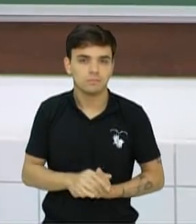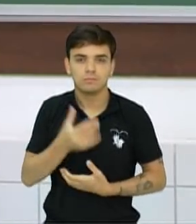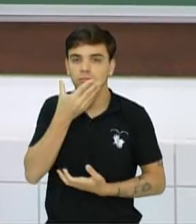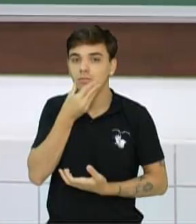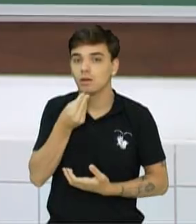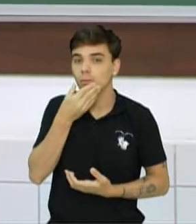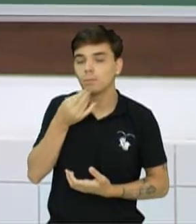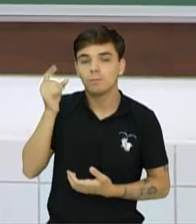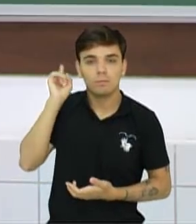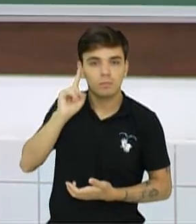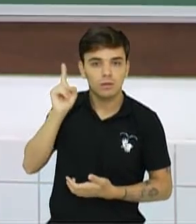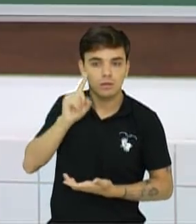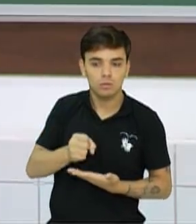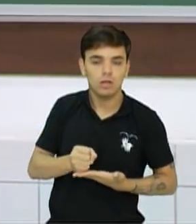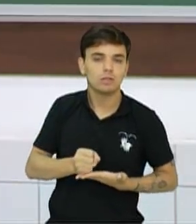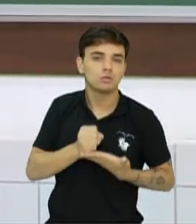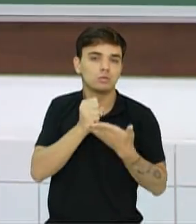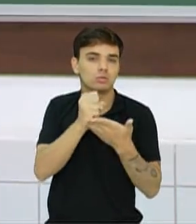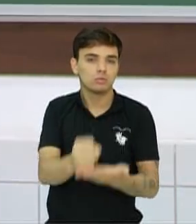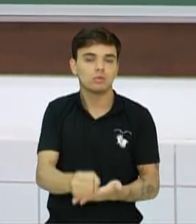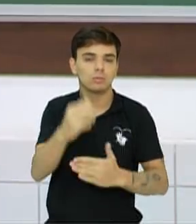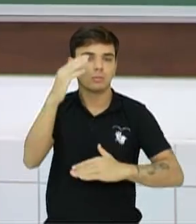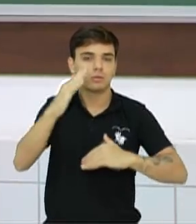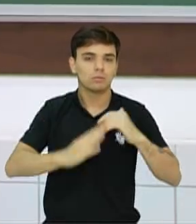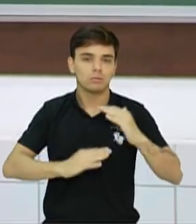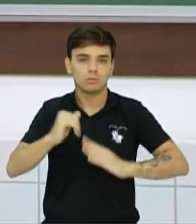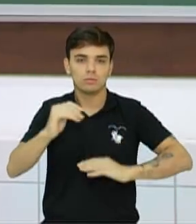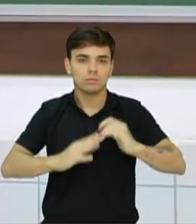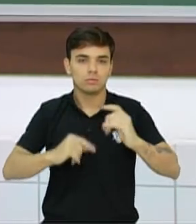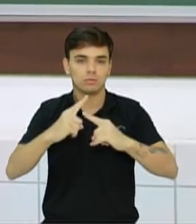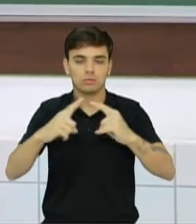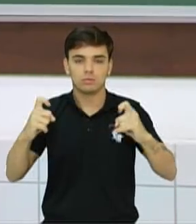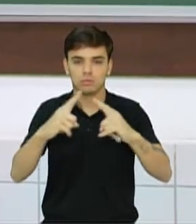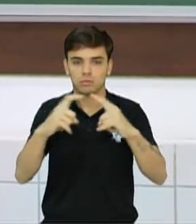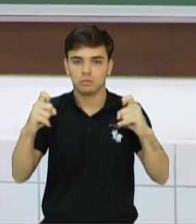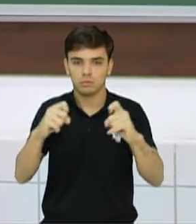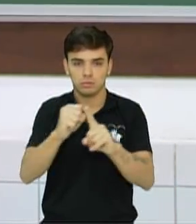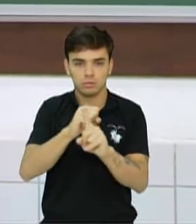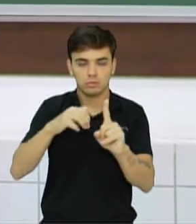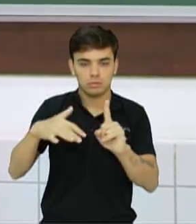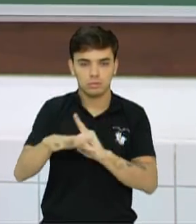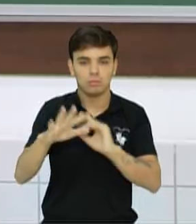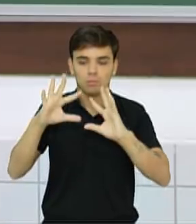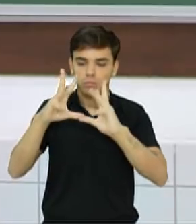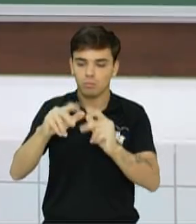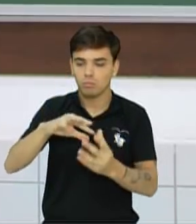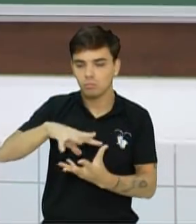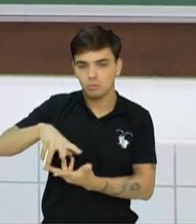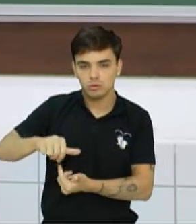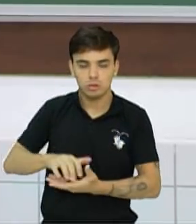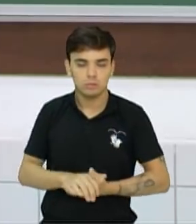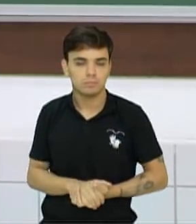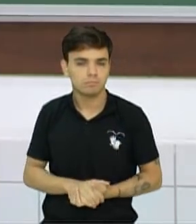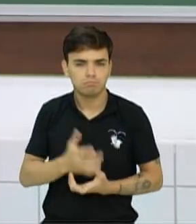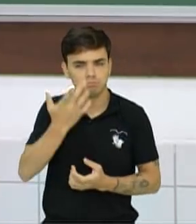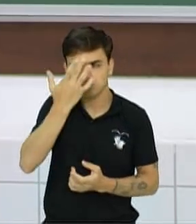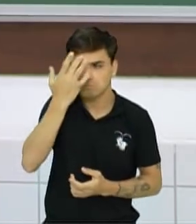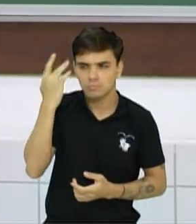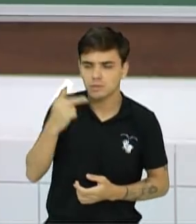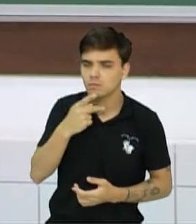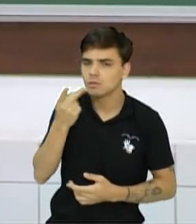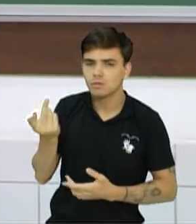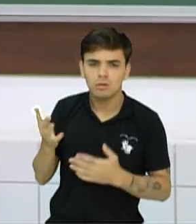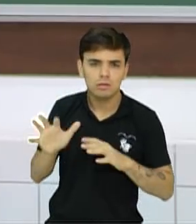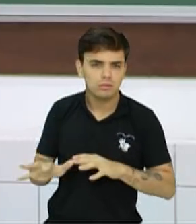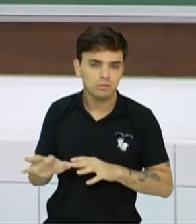homens brancos contribuíram para a construção científica mundial? Quem falou isso um dia não sabe